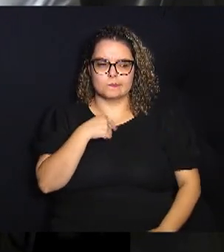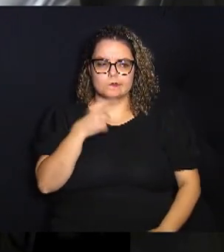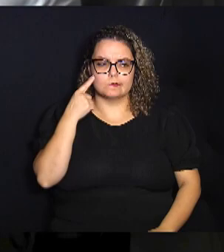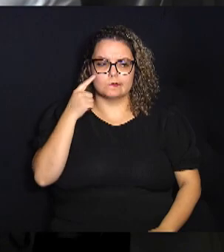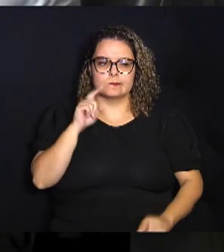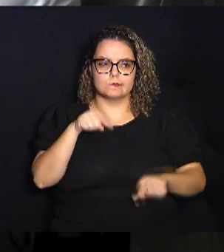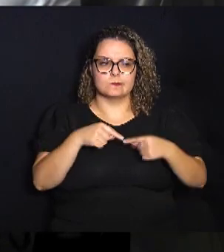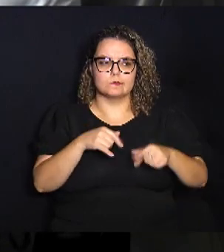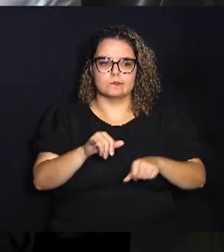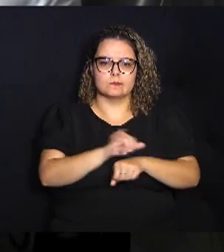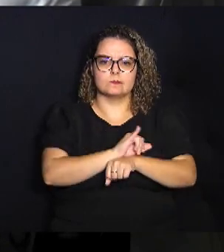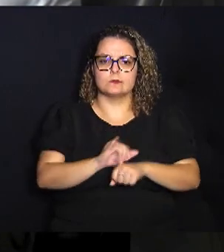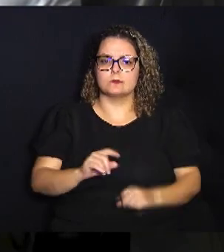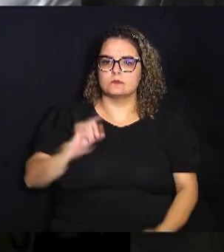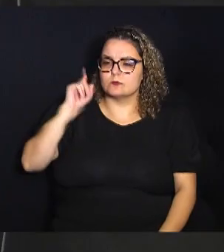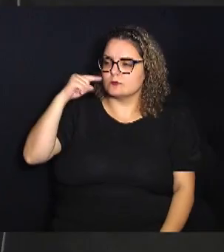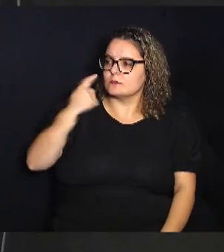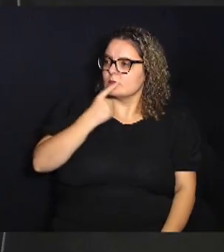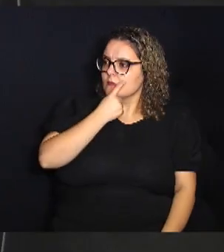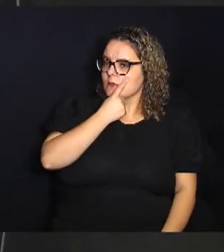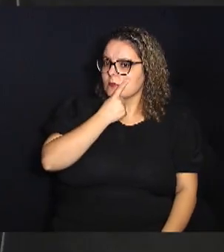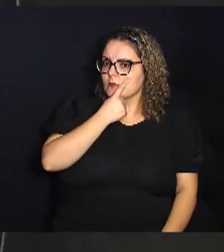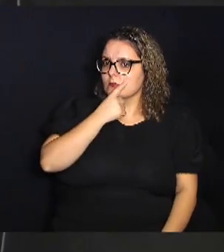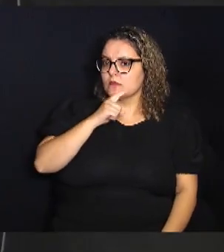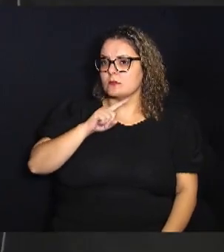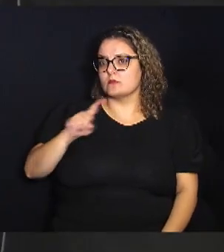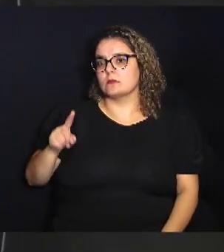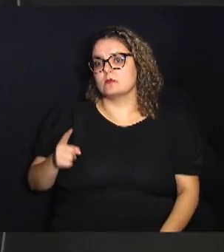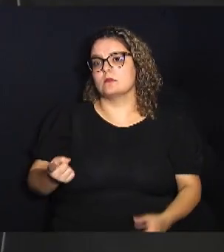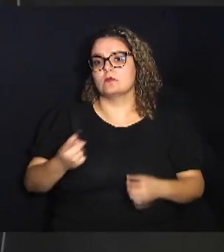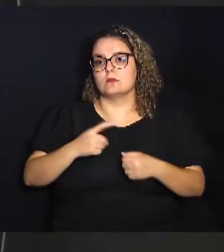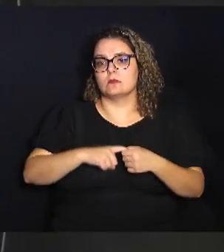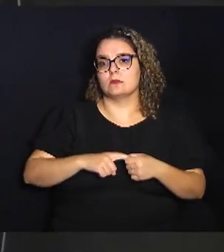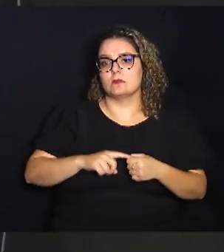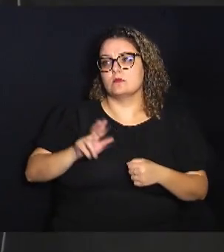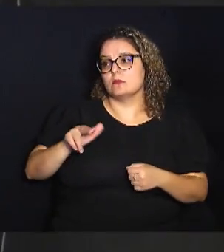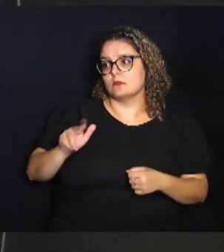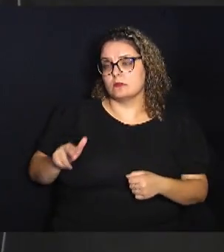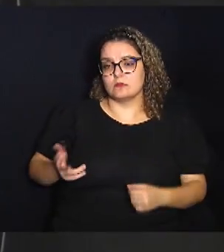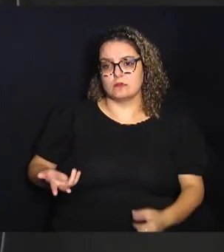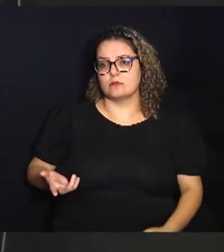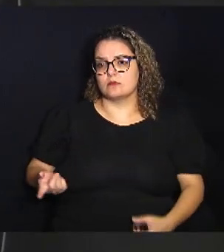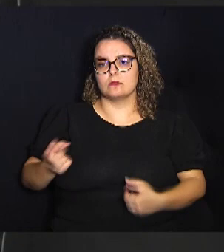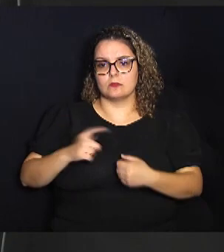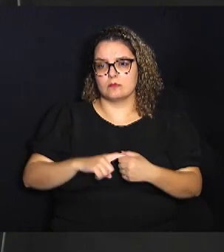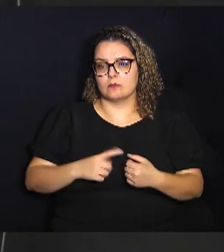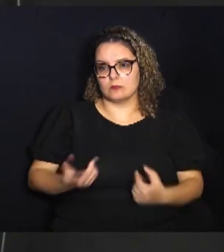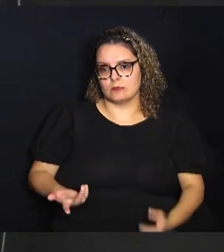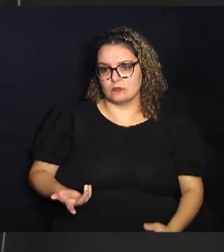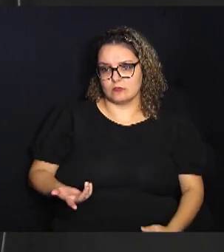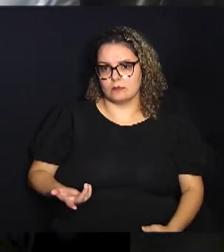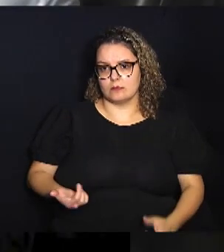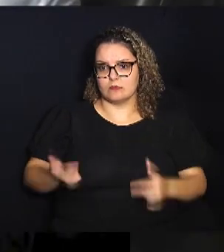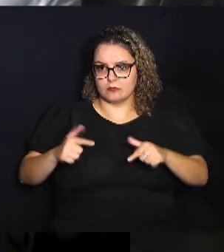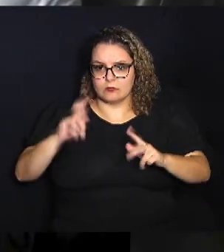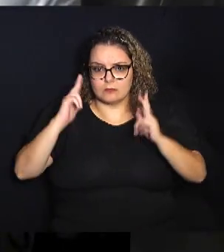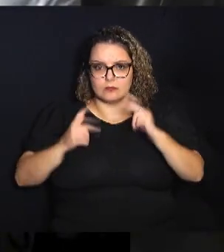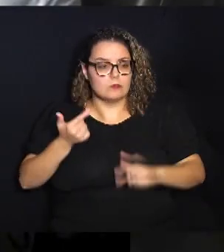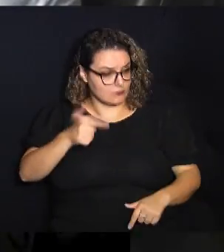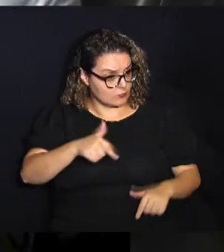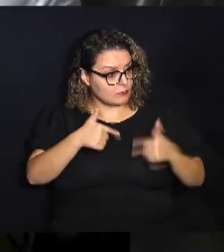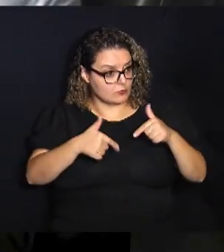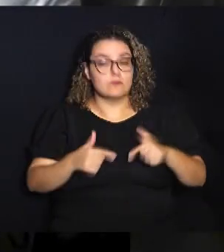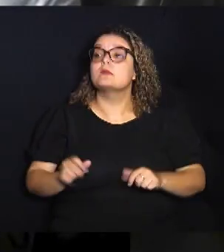estratégias. Mirla, nem deixei de voltar porque eu nunca saí. Você não volta para um lugar de onde você nunca saiu. Continua atuando?